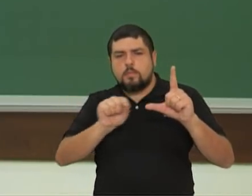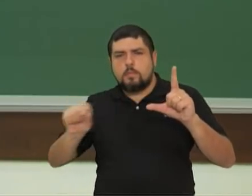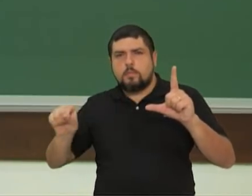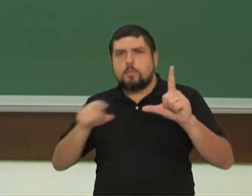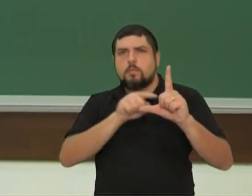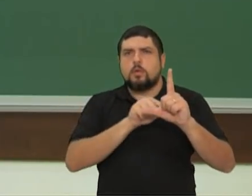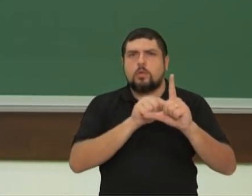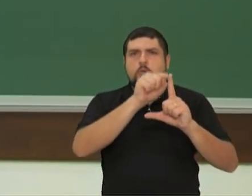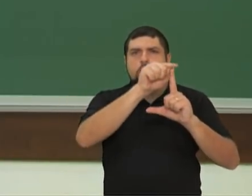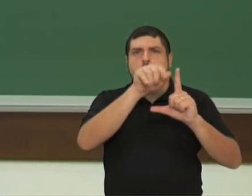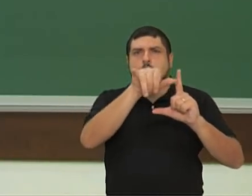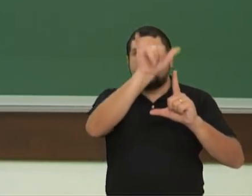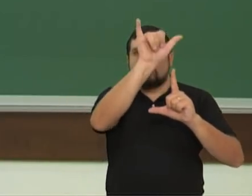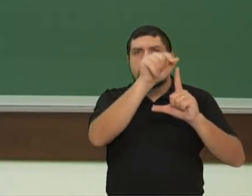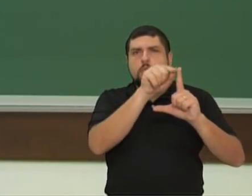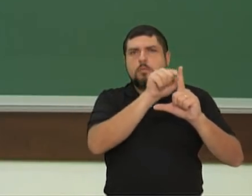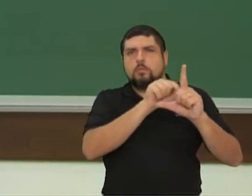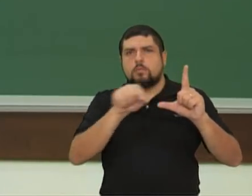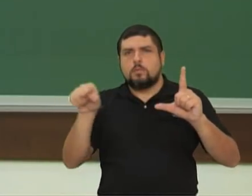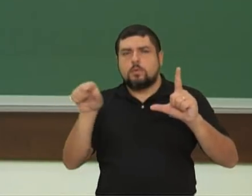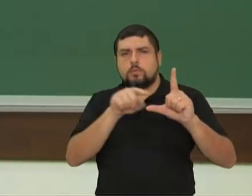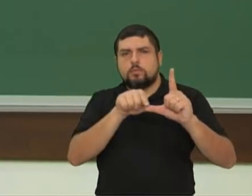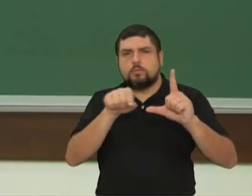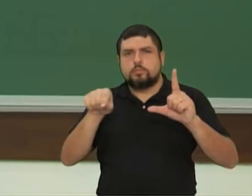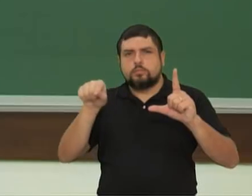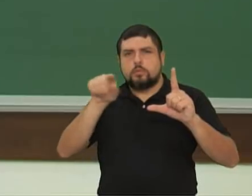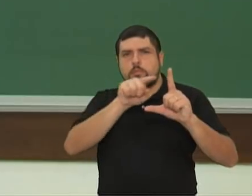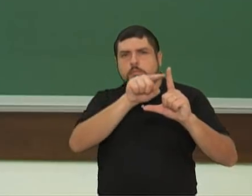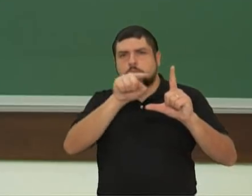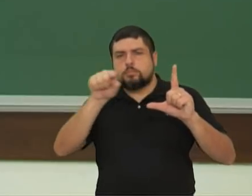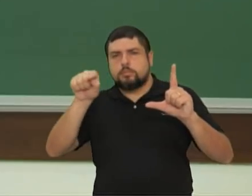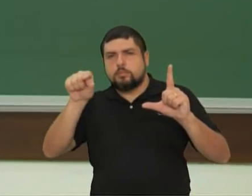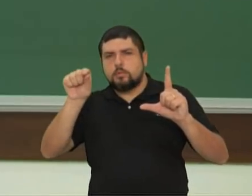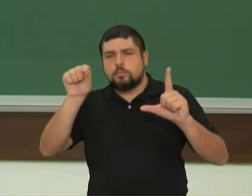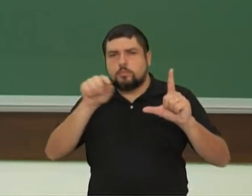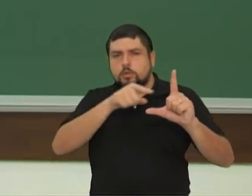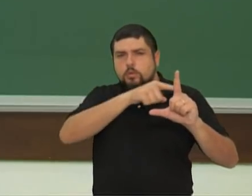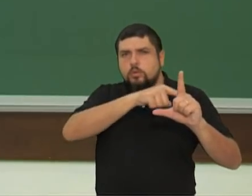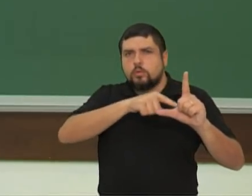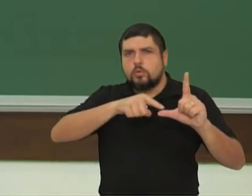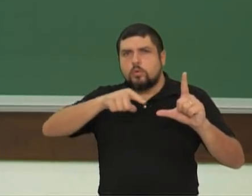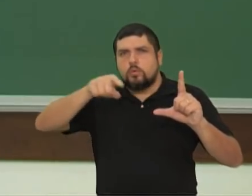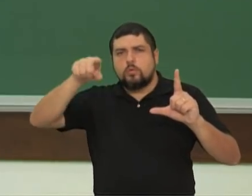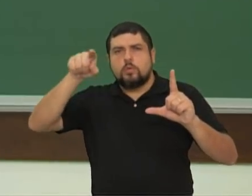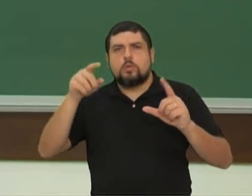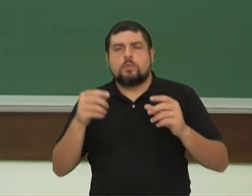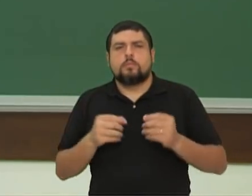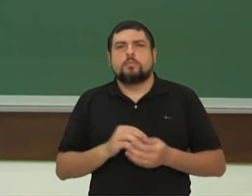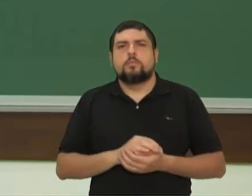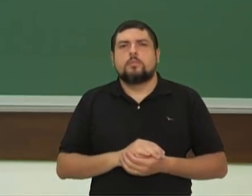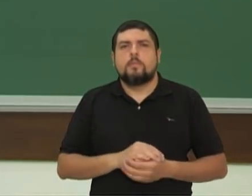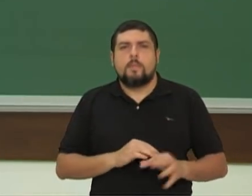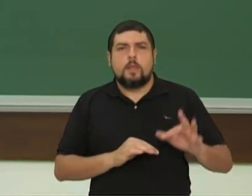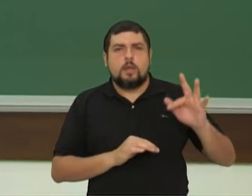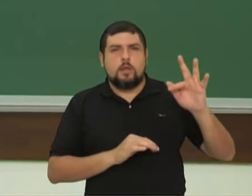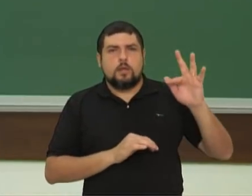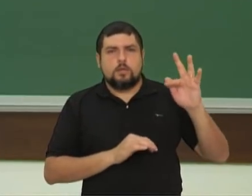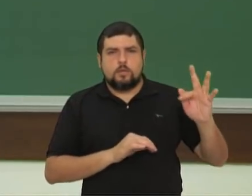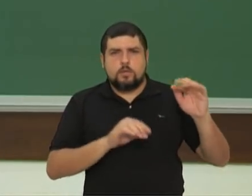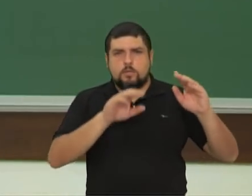marcando os pontos, para aí desenhar o gráfico da função. Para a função exponencial é a mesma